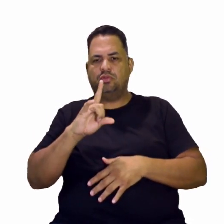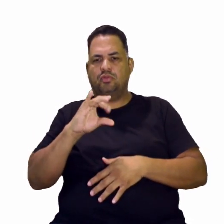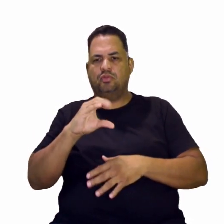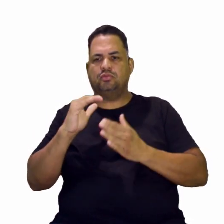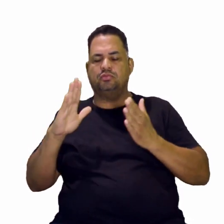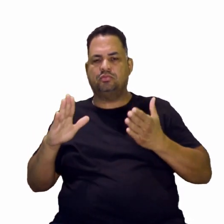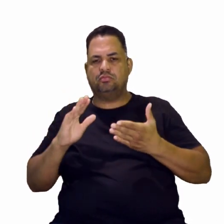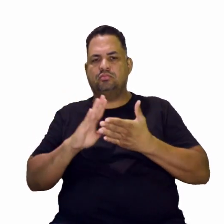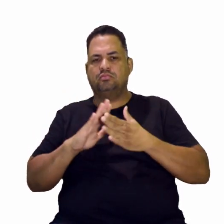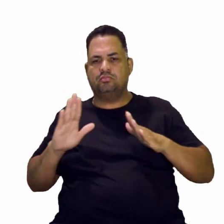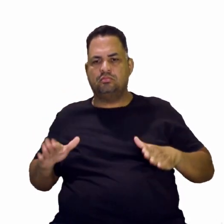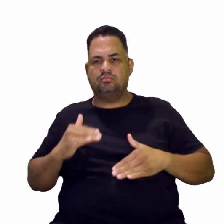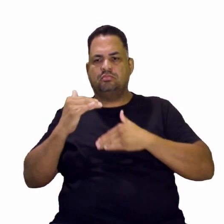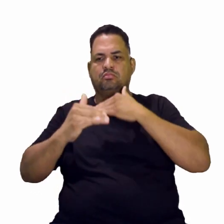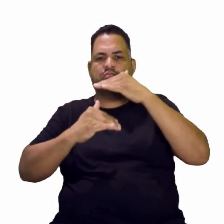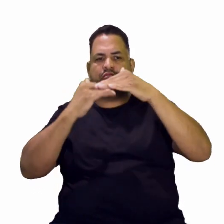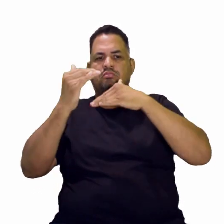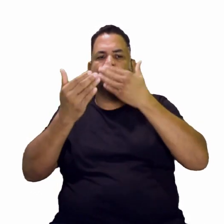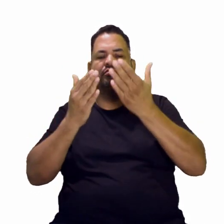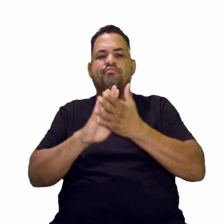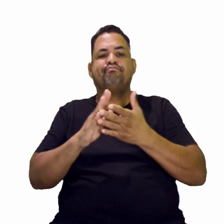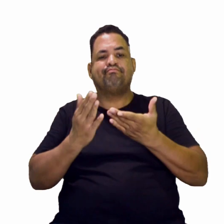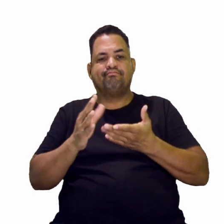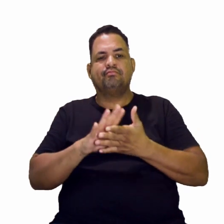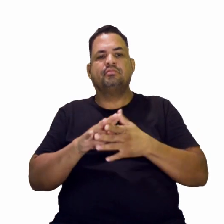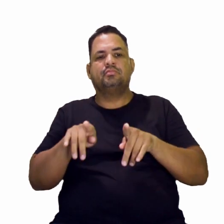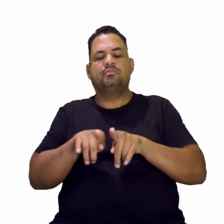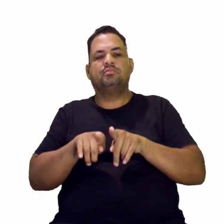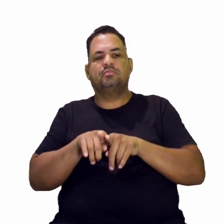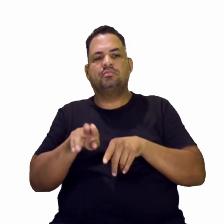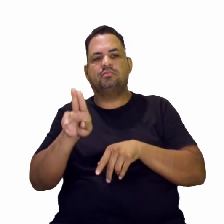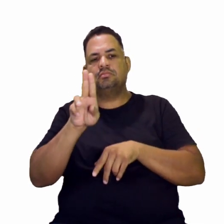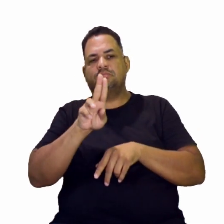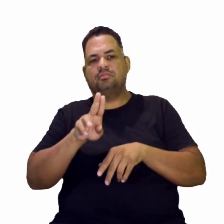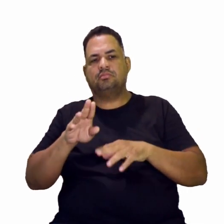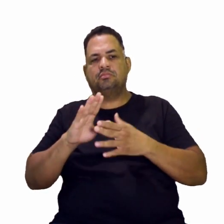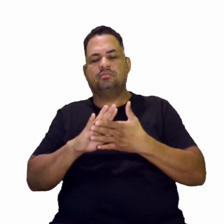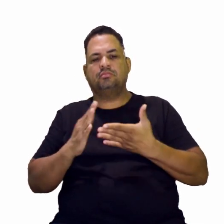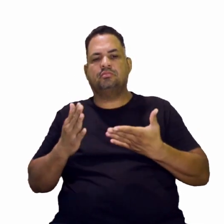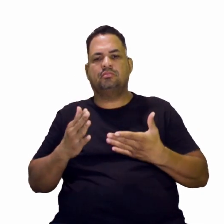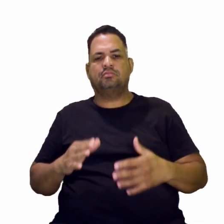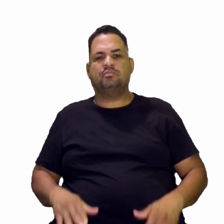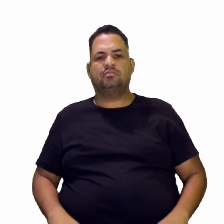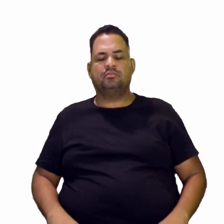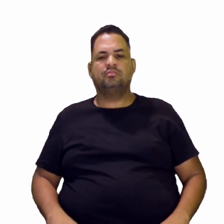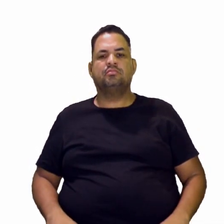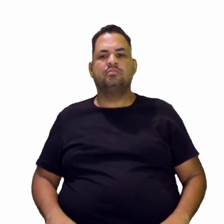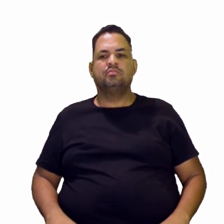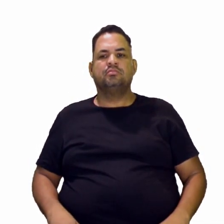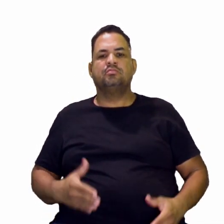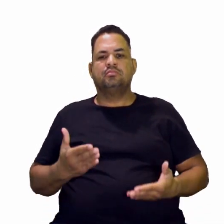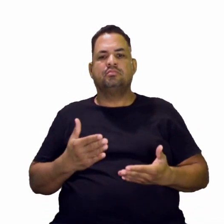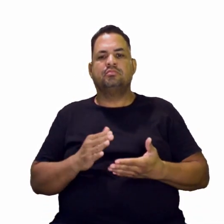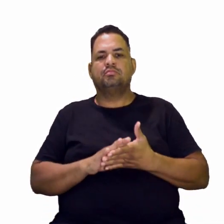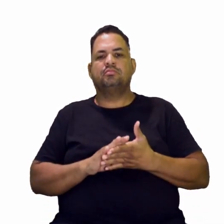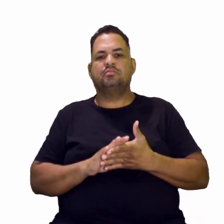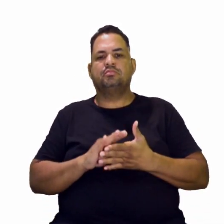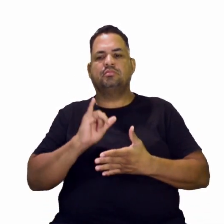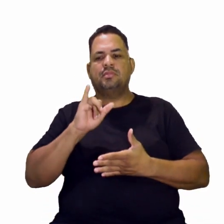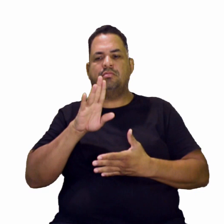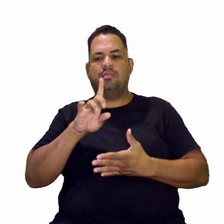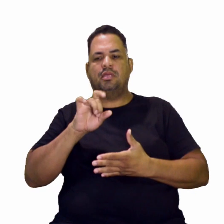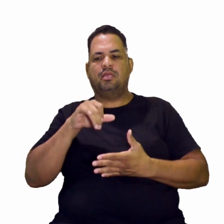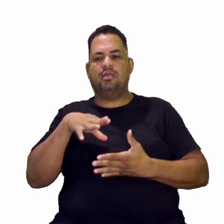desenvolvimento de uma espécie que esteja em extinção, também é muito usado, né? O pessoal de recuperação de animais, do IBAMA,